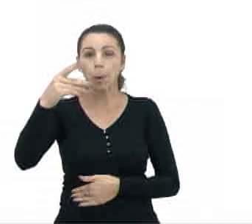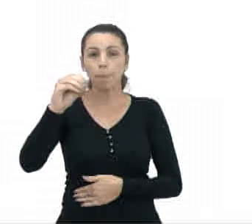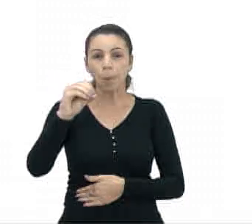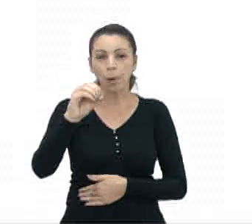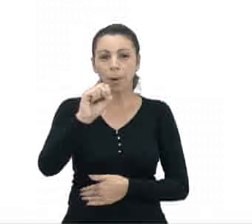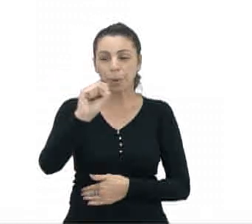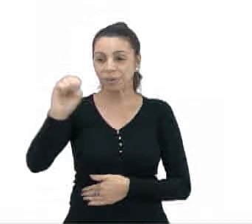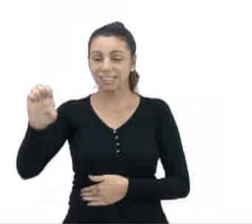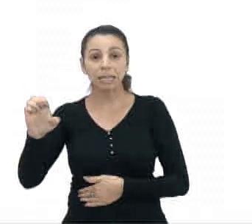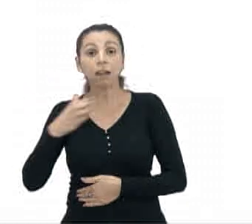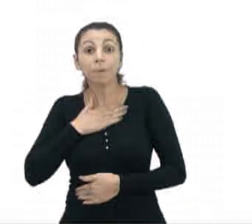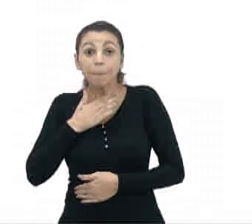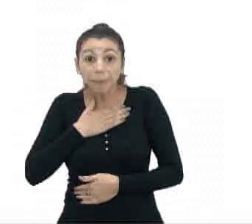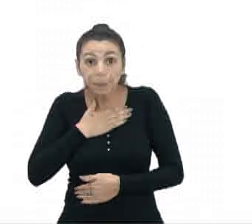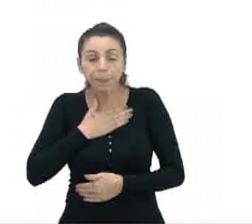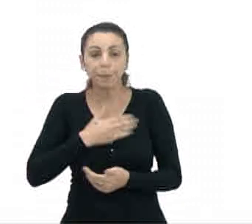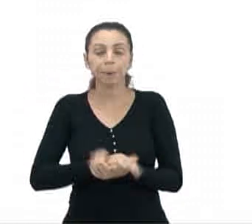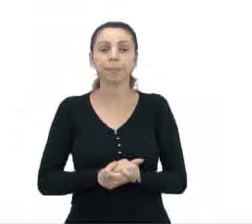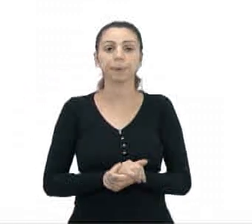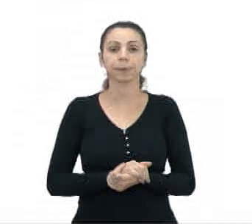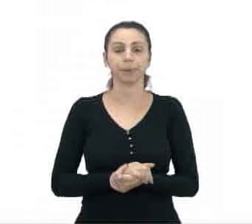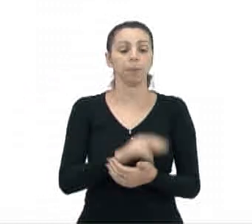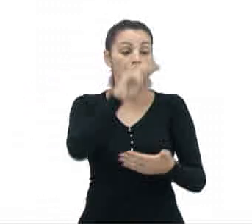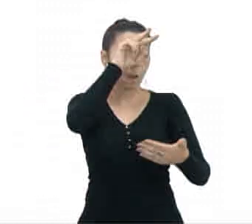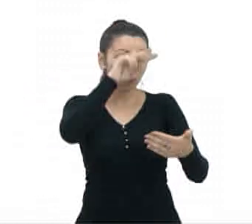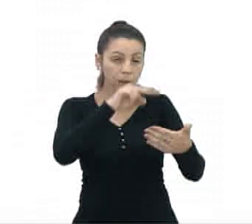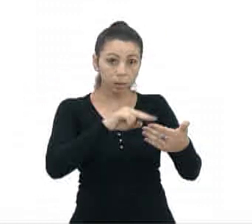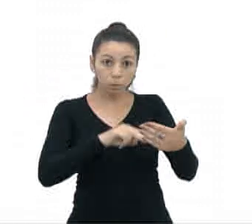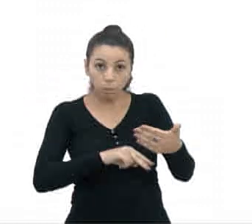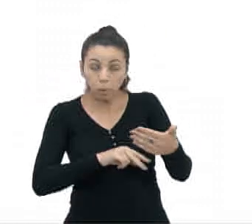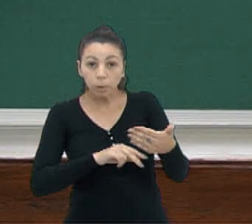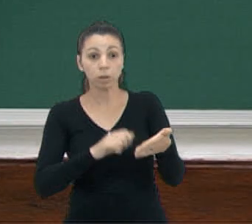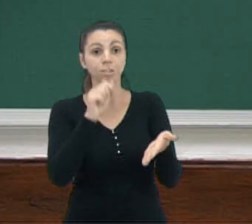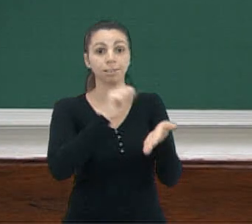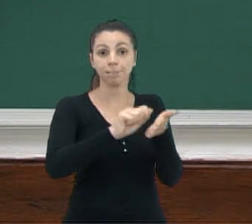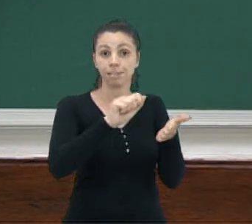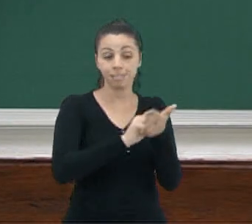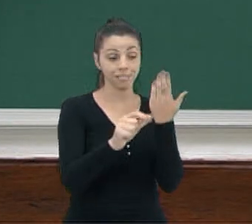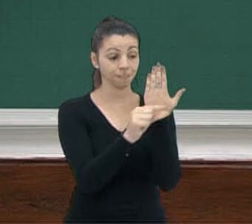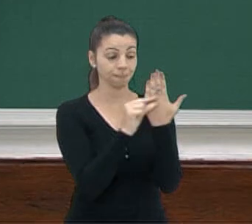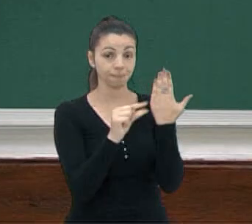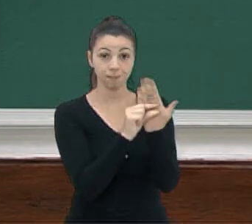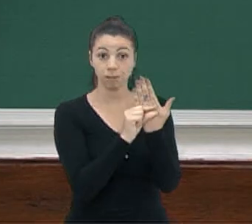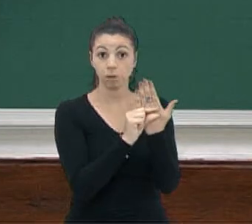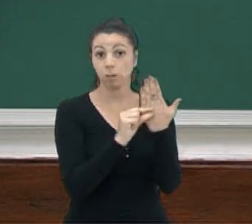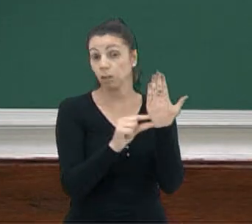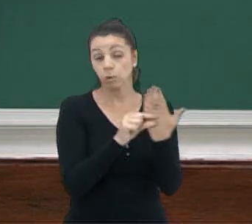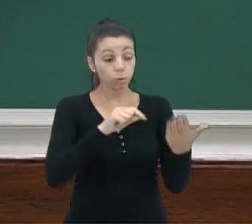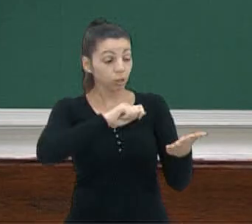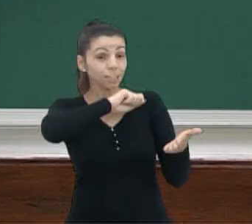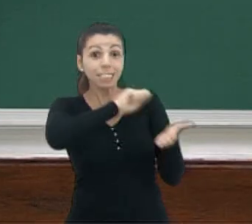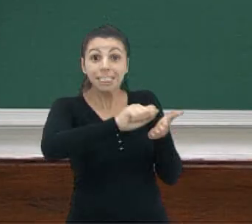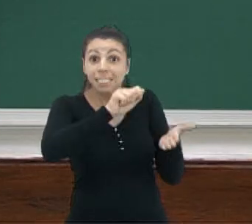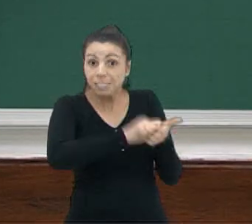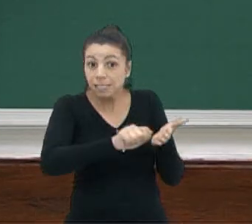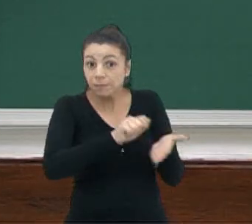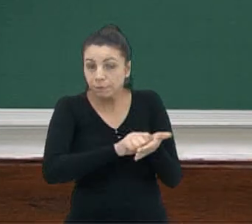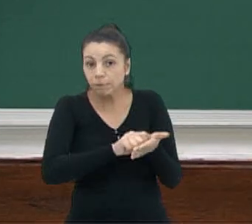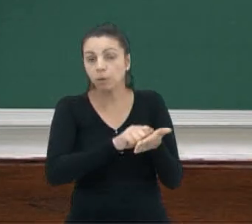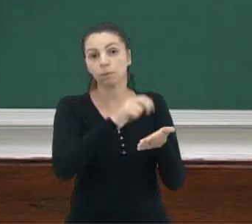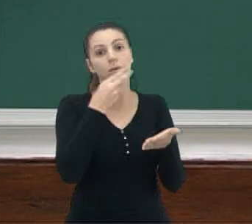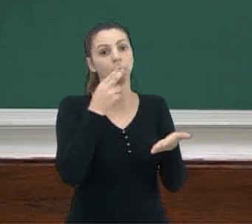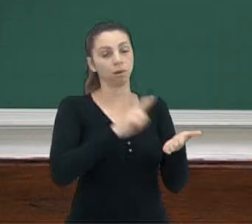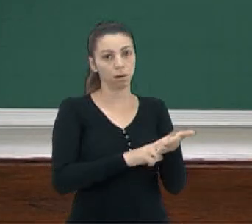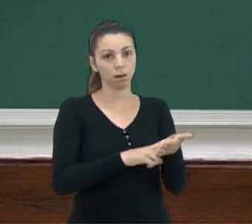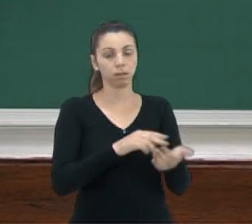seja, o leitor seria o autor do texto. É a carta do leitor. Quando é